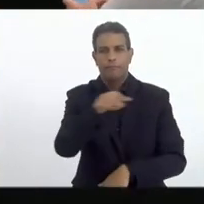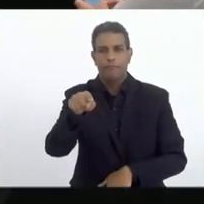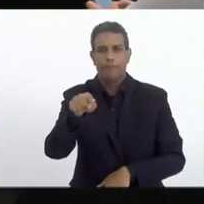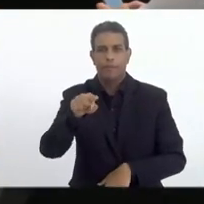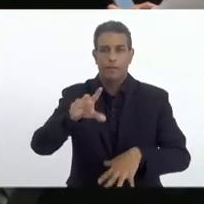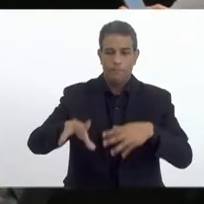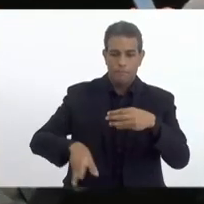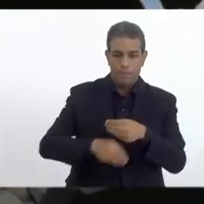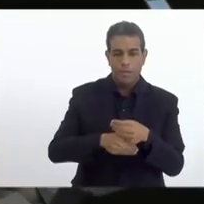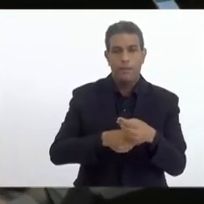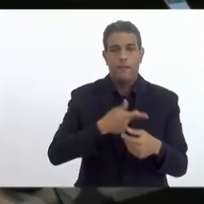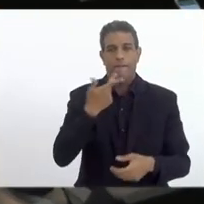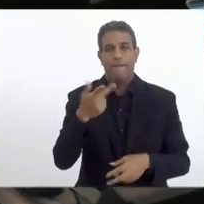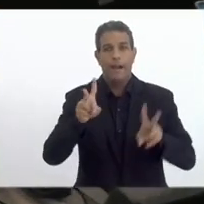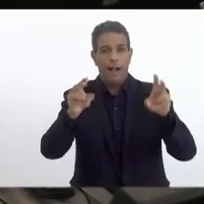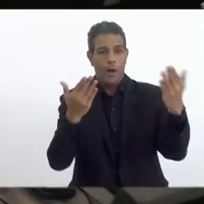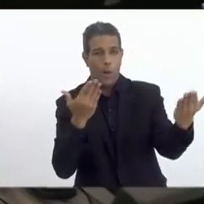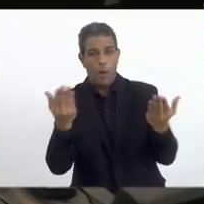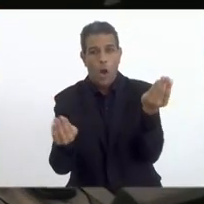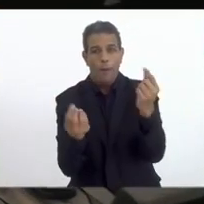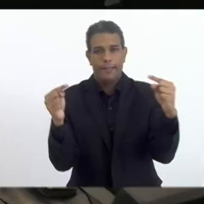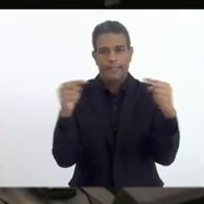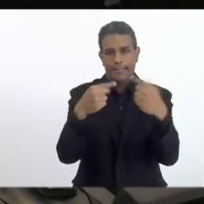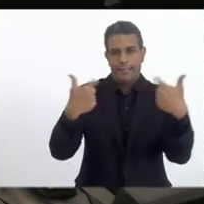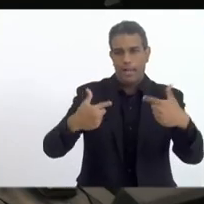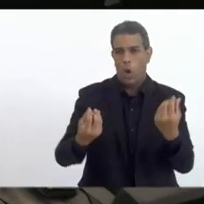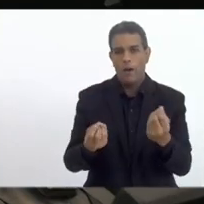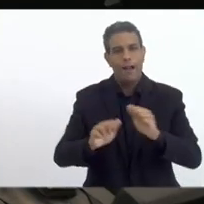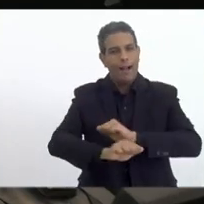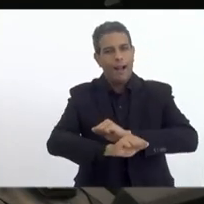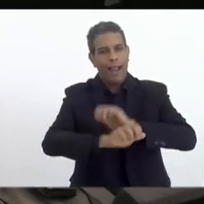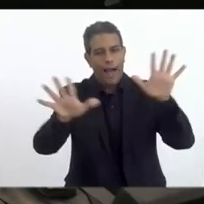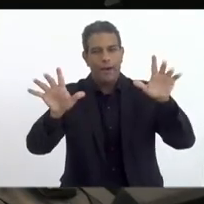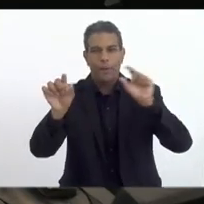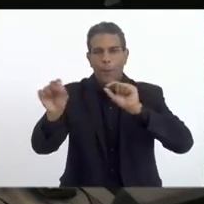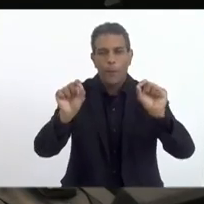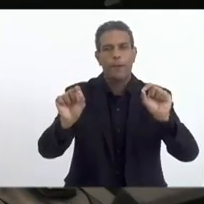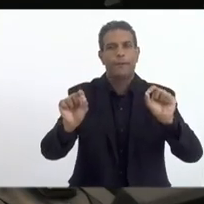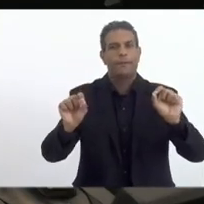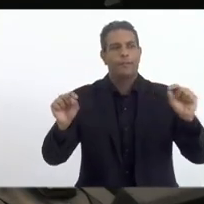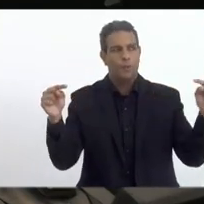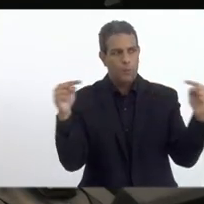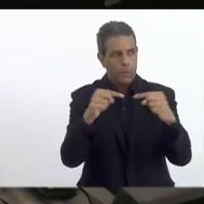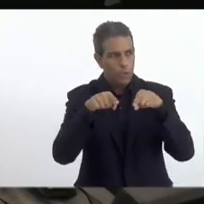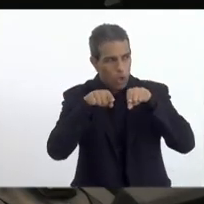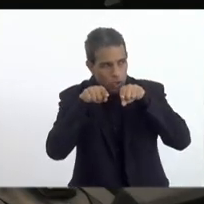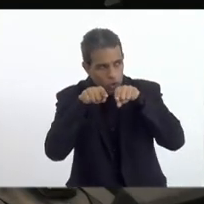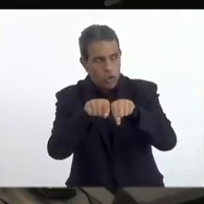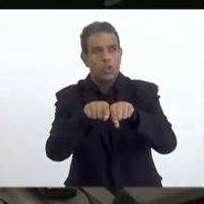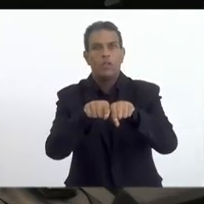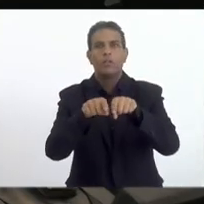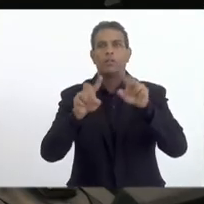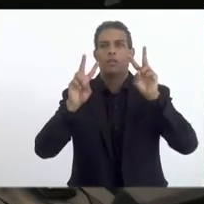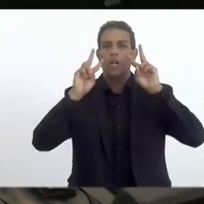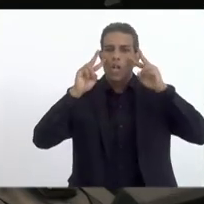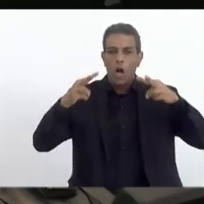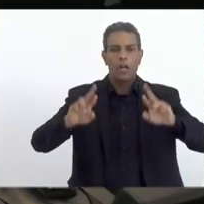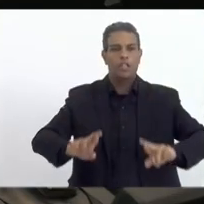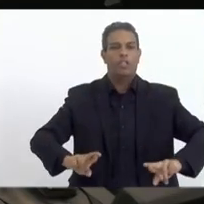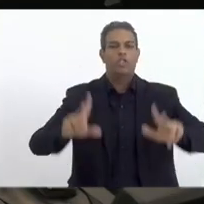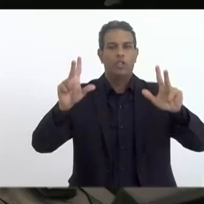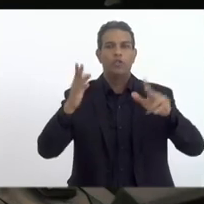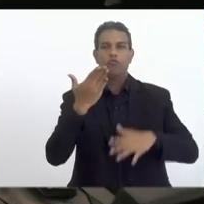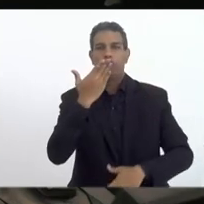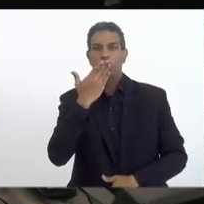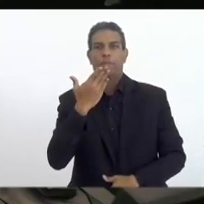das emendas, está se falando de equiparação de carreira. Tá certo? Isso tem que ficar bem claro. Assim, nós continuamos mantendo e reconhecendo a diferença de